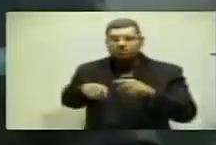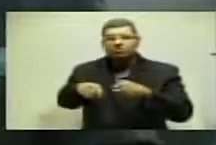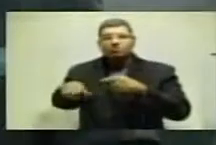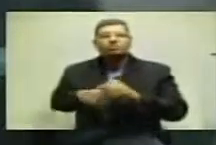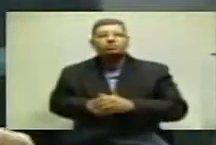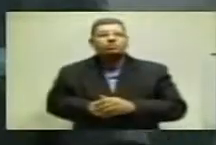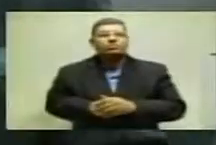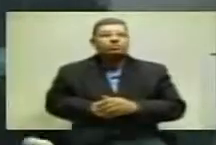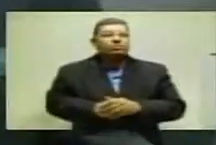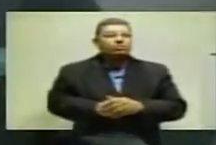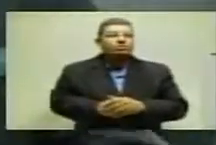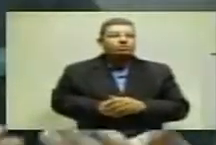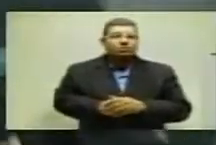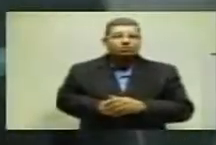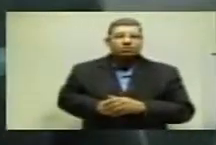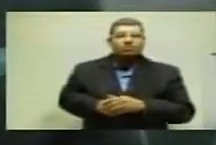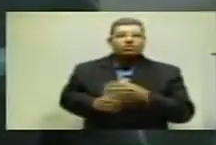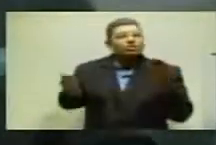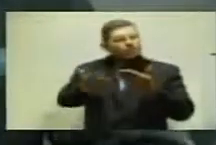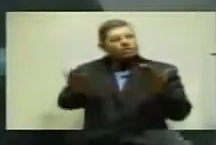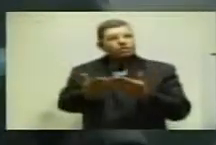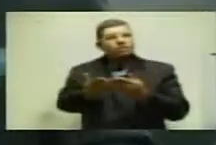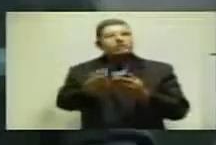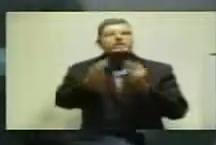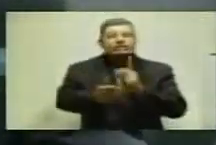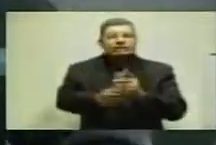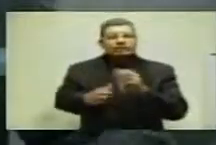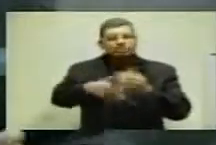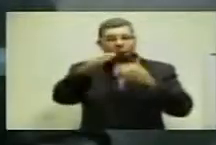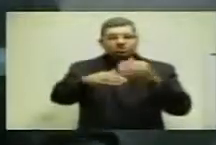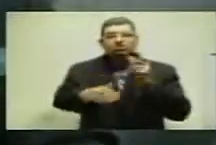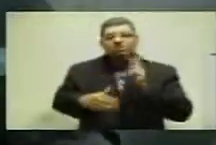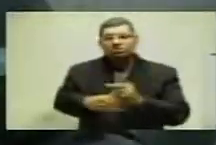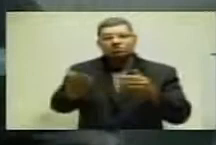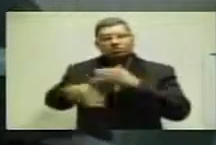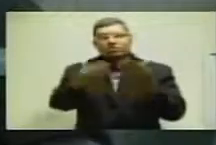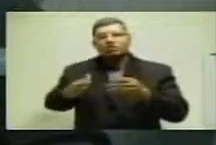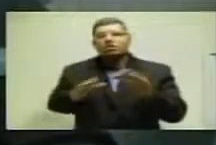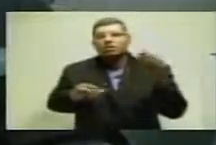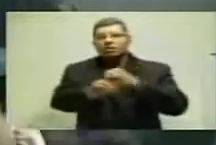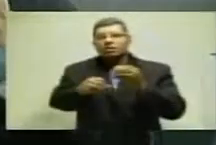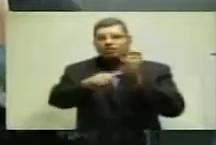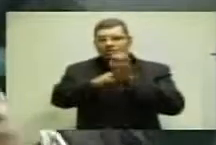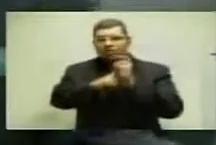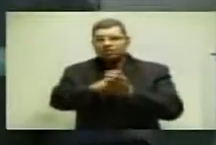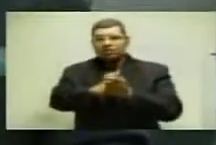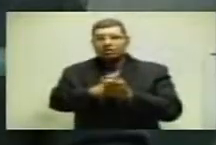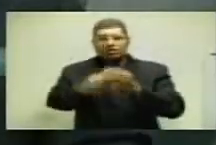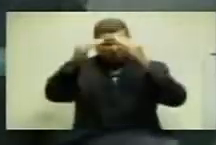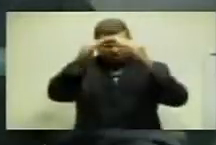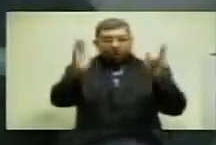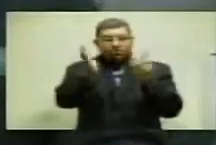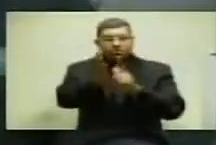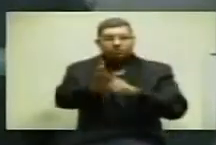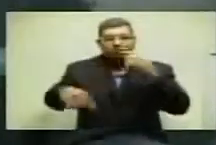de Manaus tem por enfrentar, que não são de hoje. Sempre continua enfrentando, vai continuar enfrentando, e cabe à Assembleia cumprir com esse